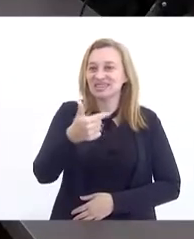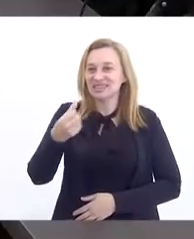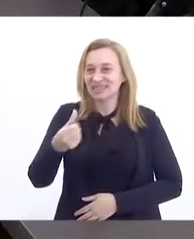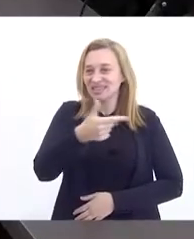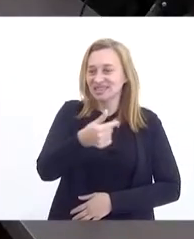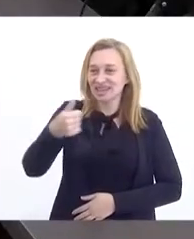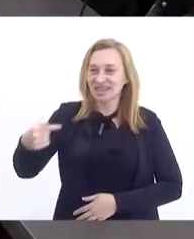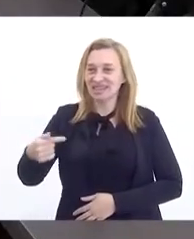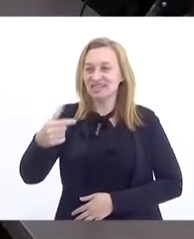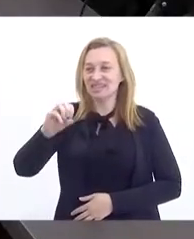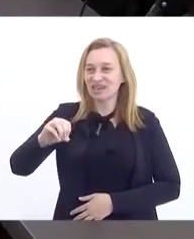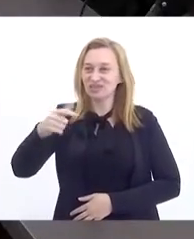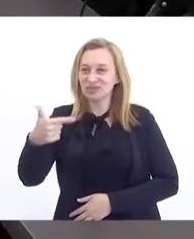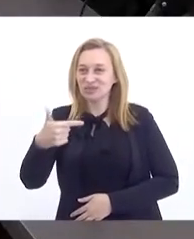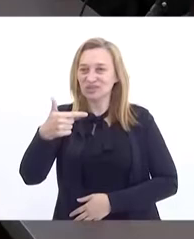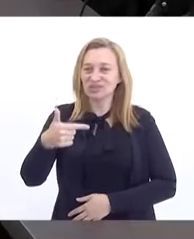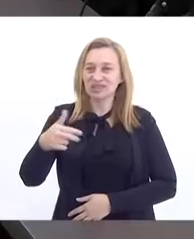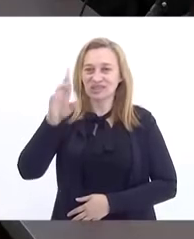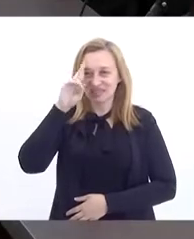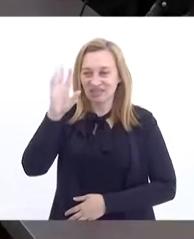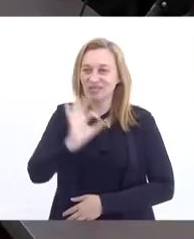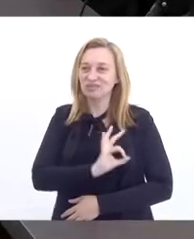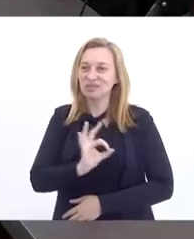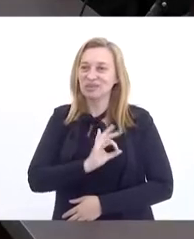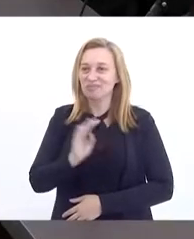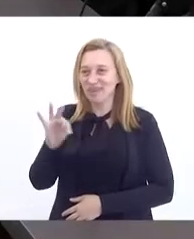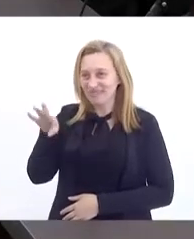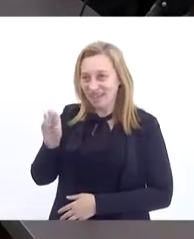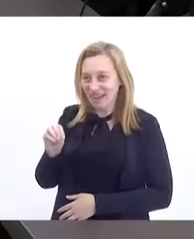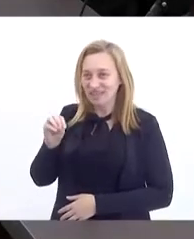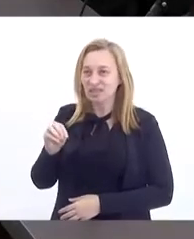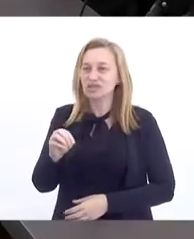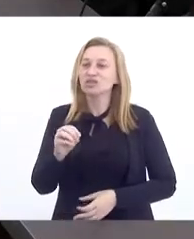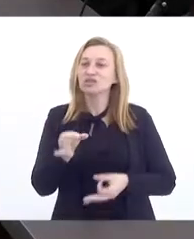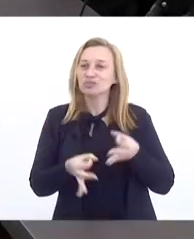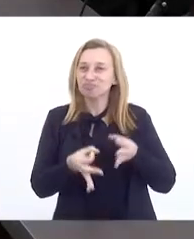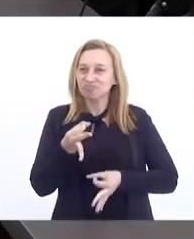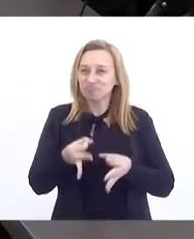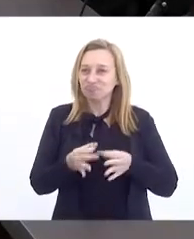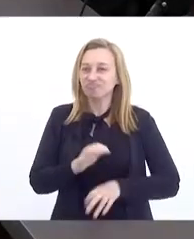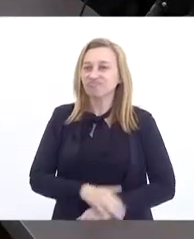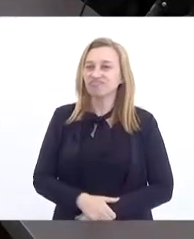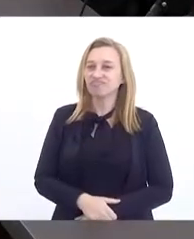1702-19, autoria do deputado subtenente Bernardo, parecer pela juridicidade.